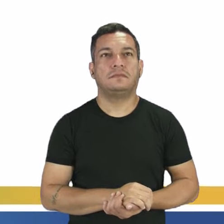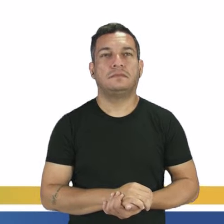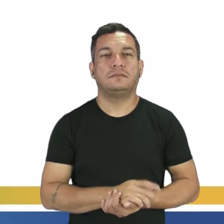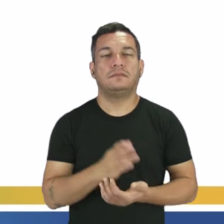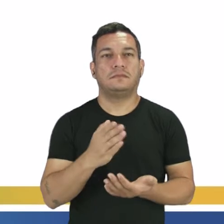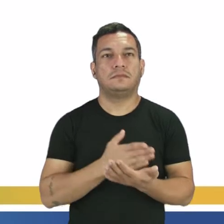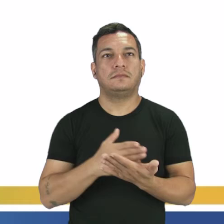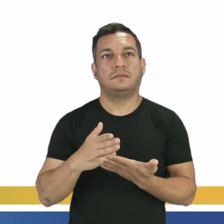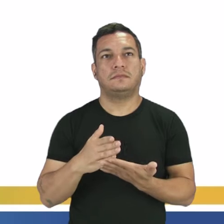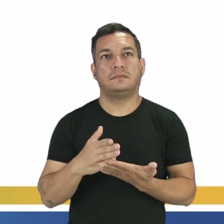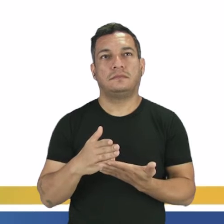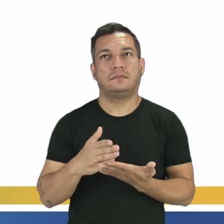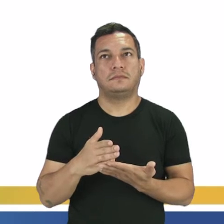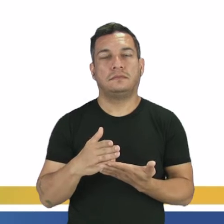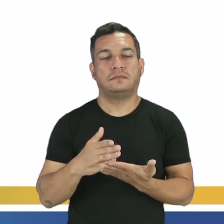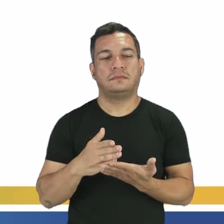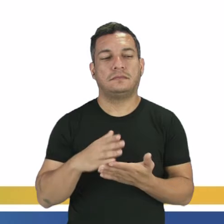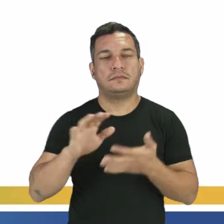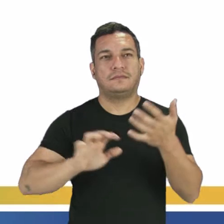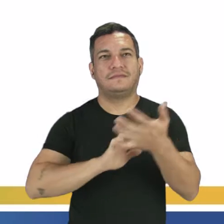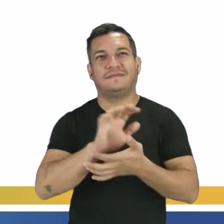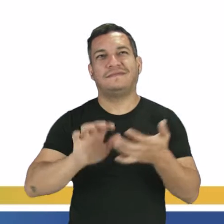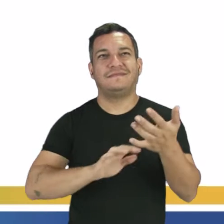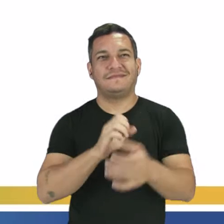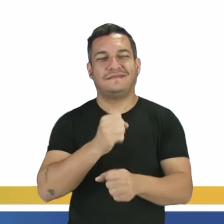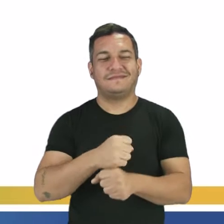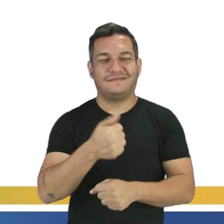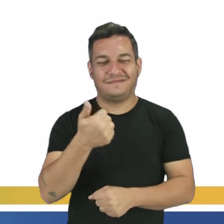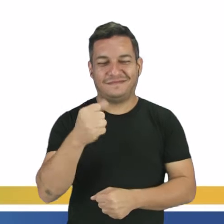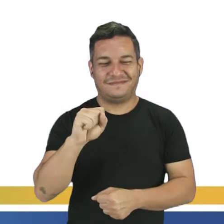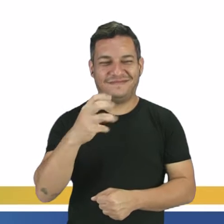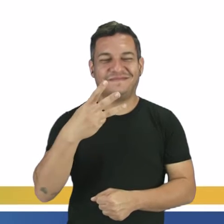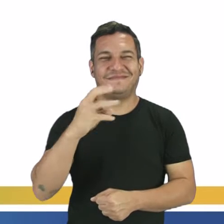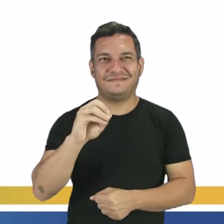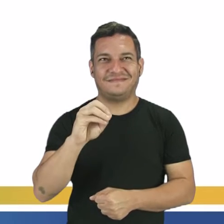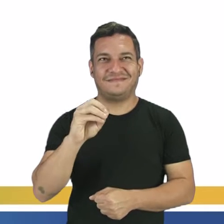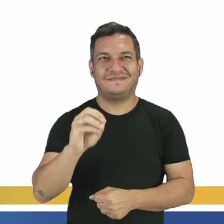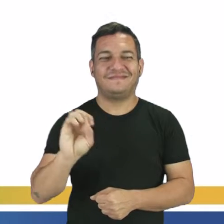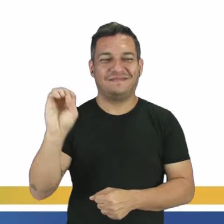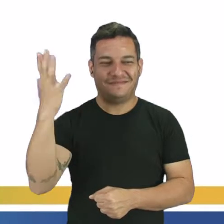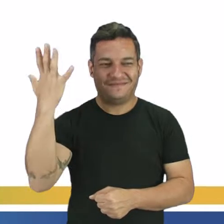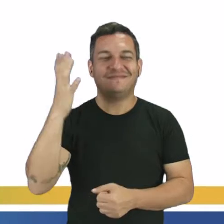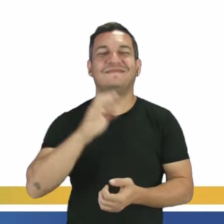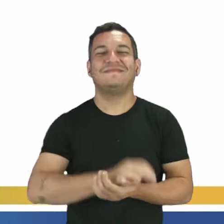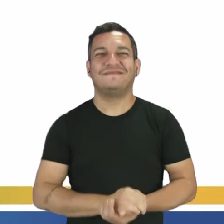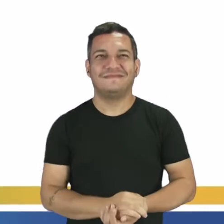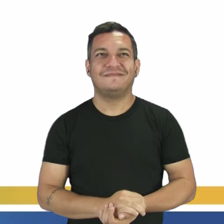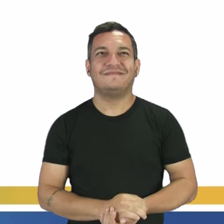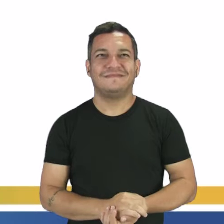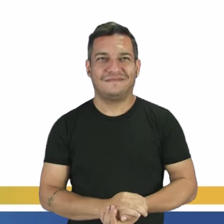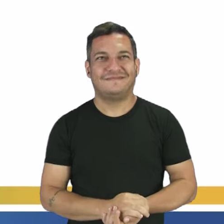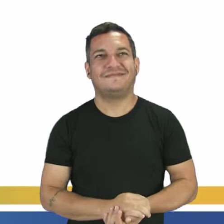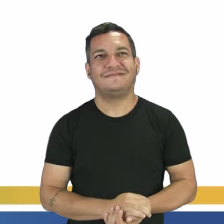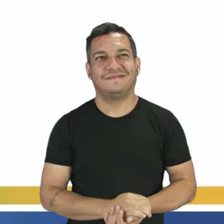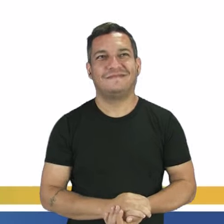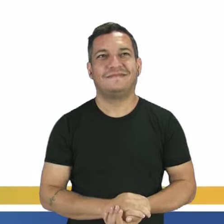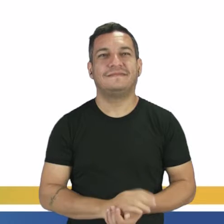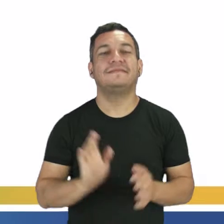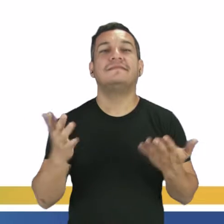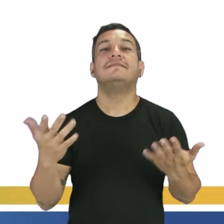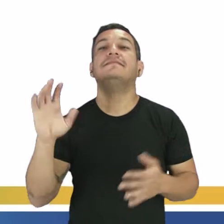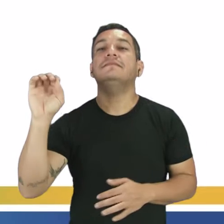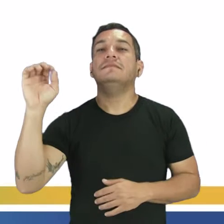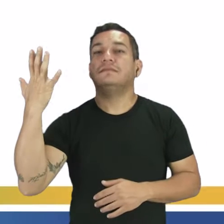Nós vamos iniciar com a Revolução de 1830 e suas consequências. Quais foram